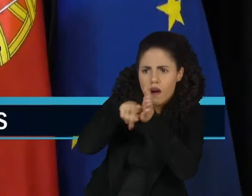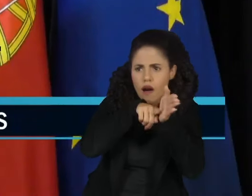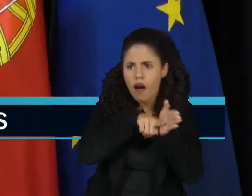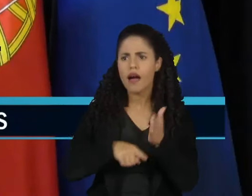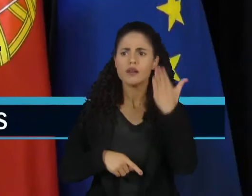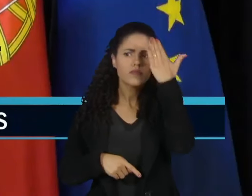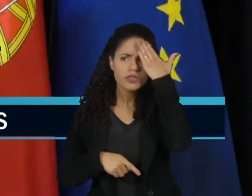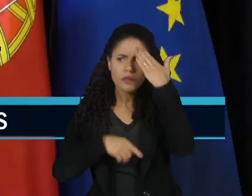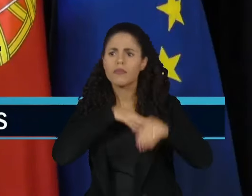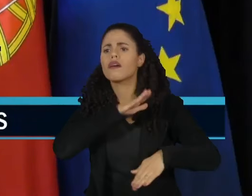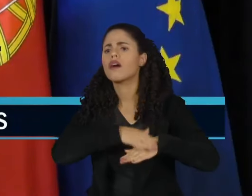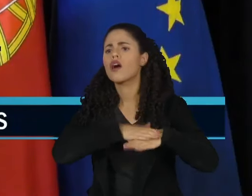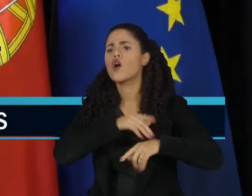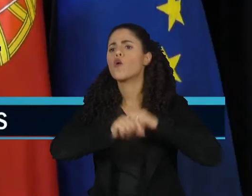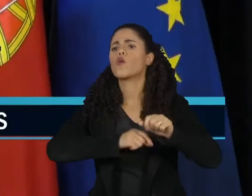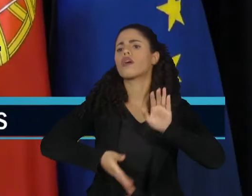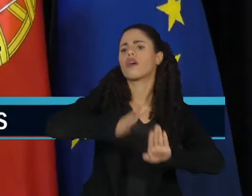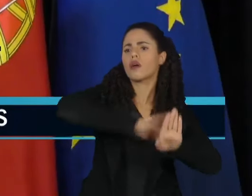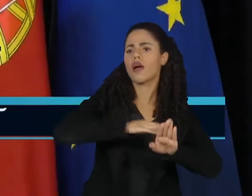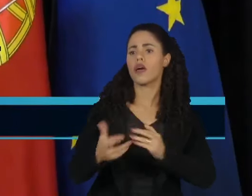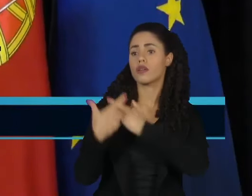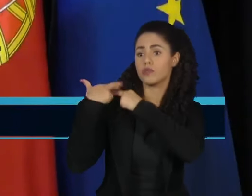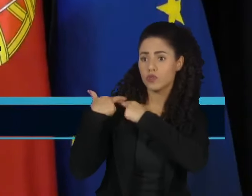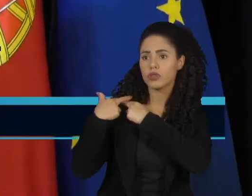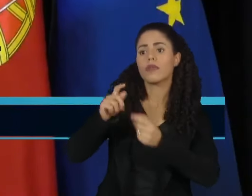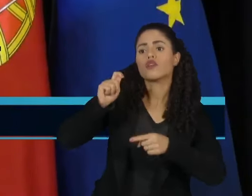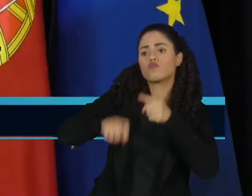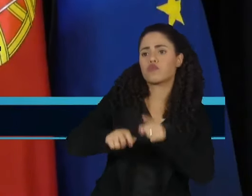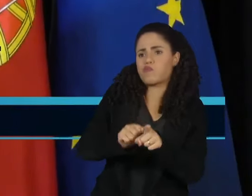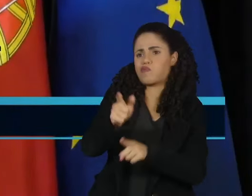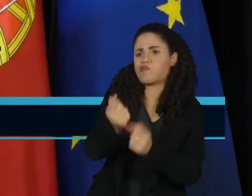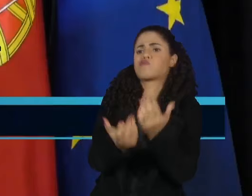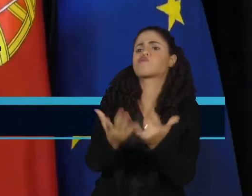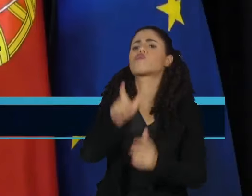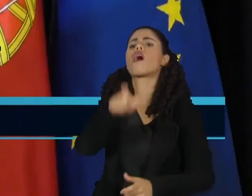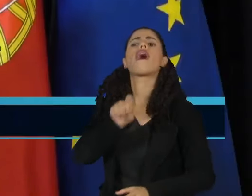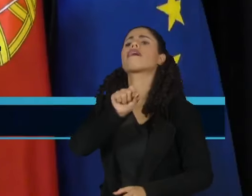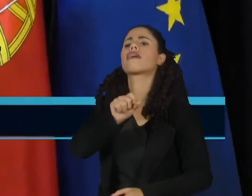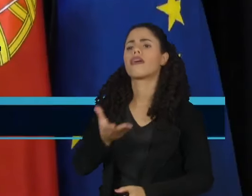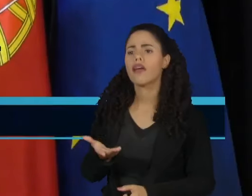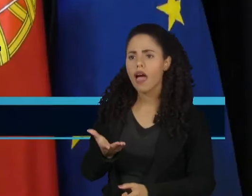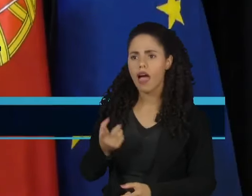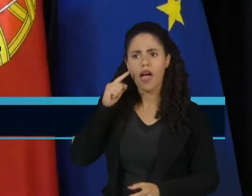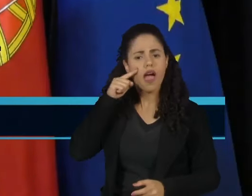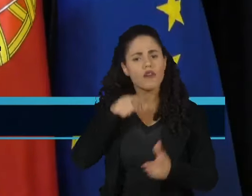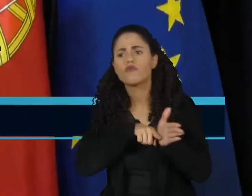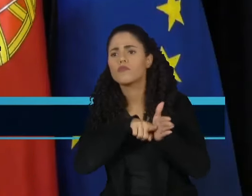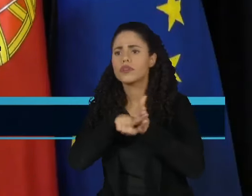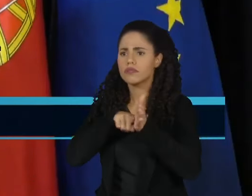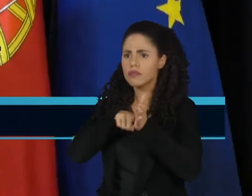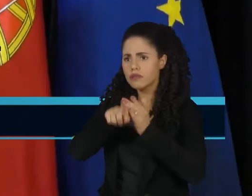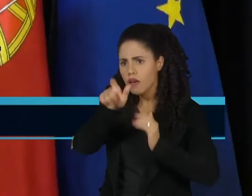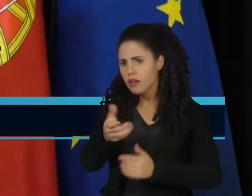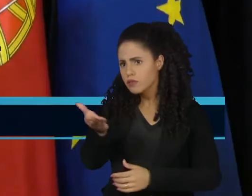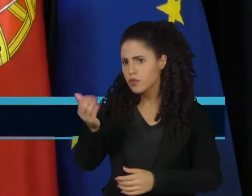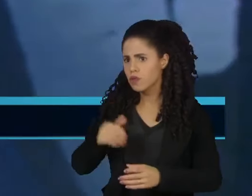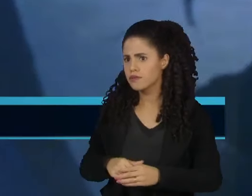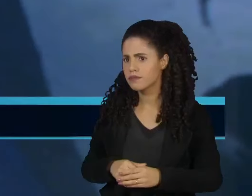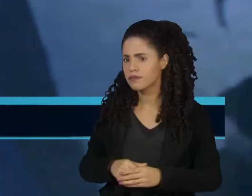que o Estado, em seu nome, vai atrás dos responsáveis por estas